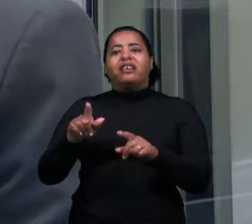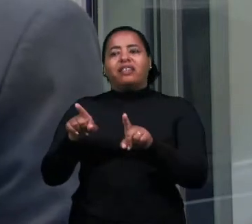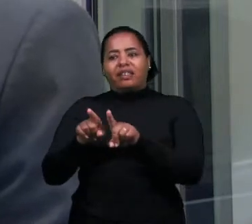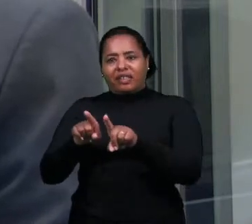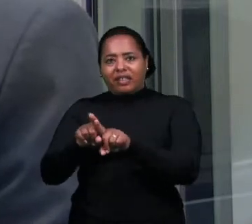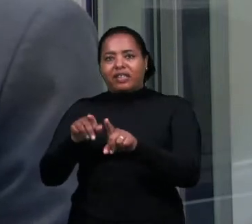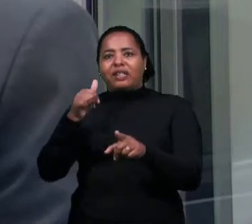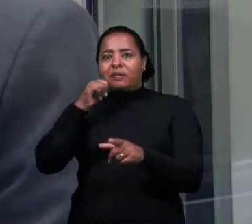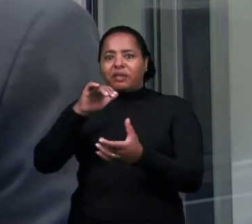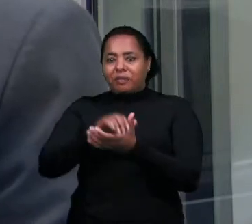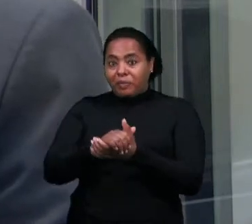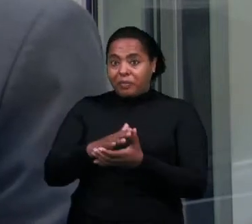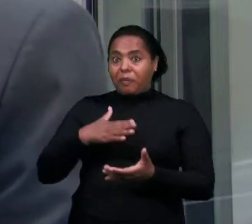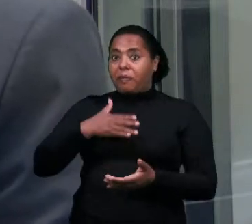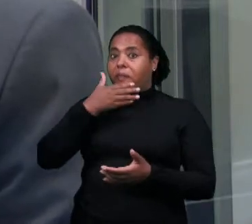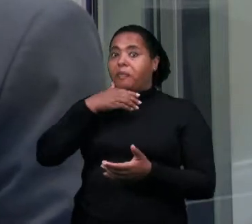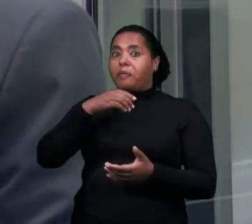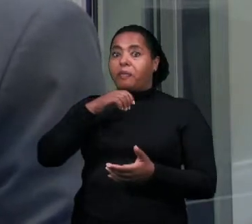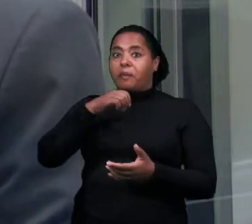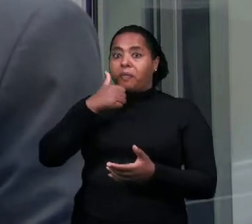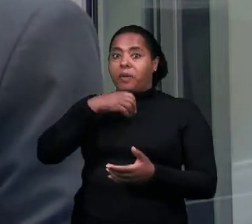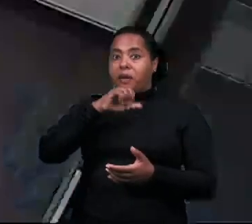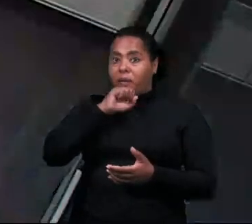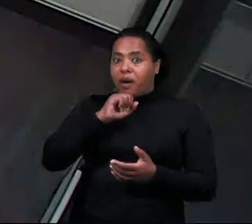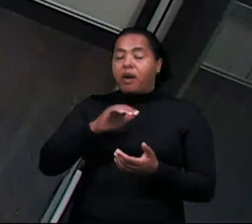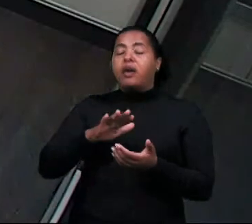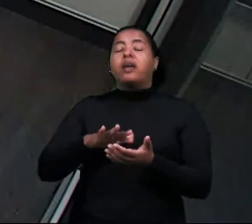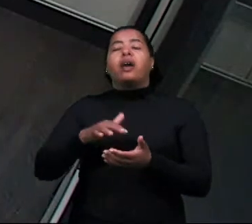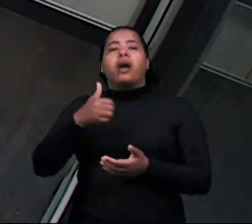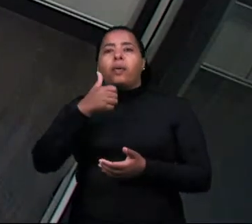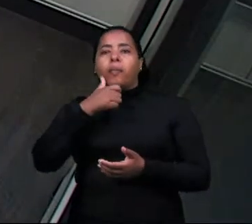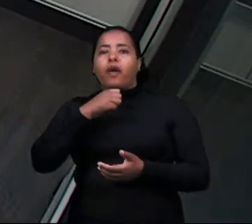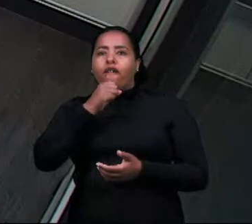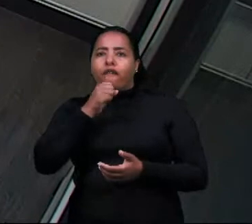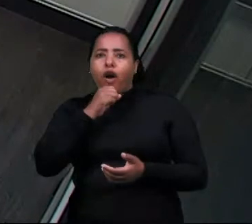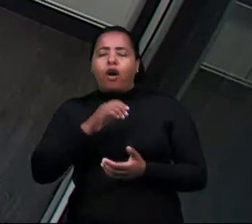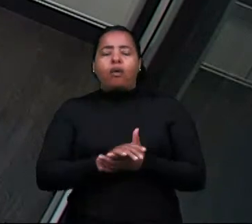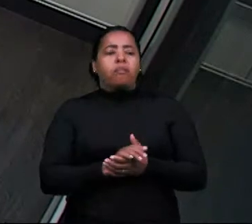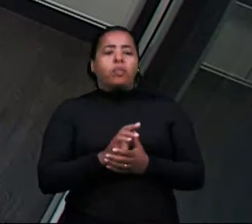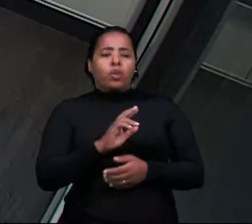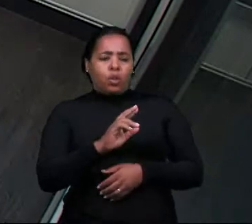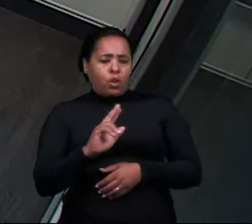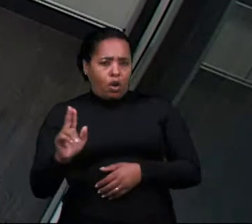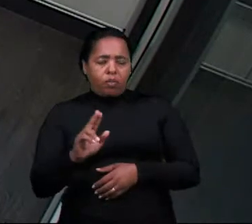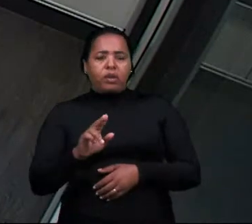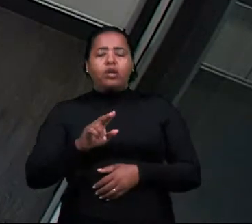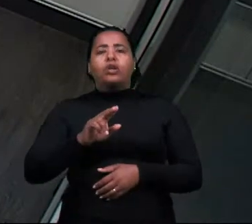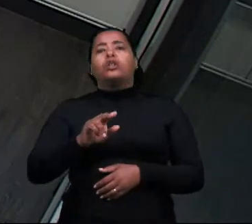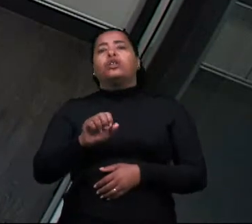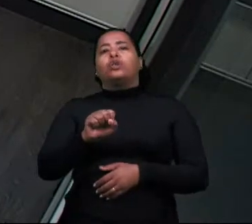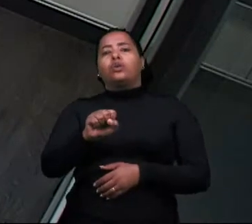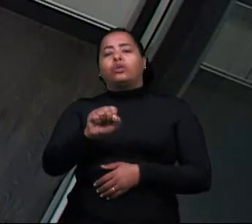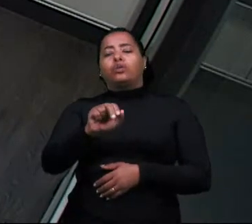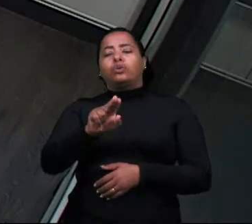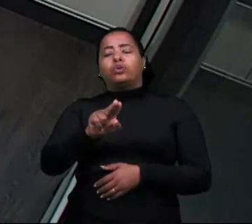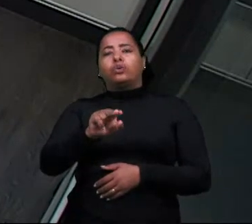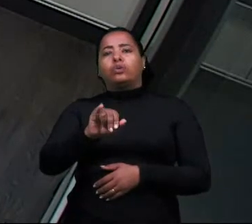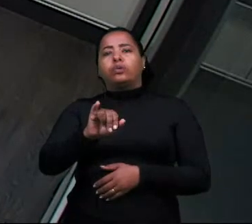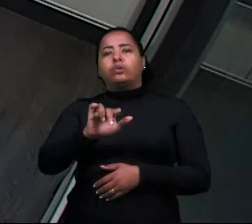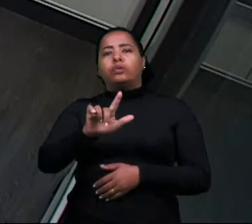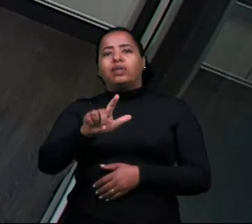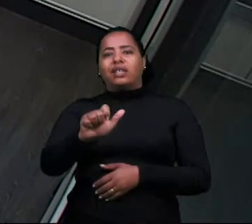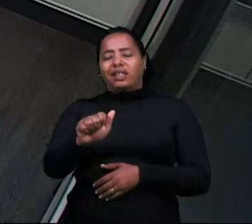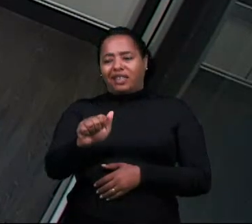da minha avó, que já partiu para o Senhor. Qual o nome da sua mãe? Desculpa. Minha mãe chama-se Suíla. Dona Suíla. Um abraço para a senhora,